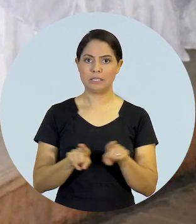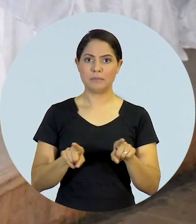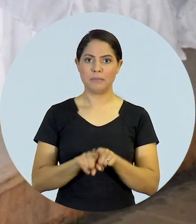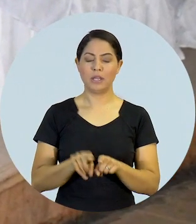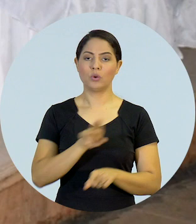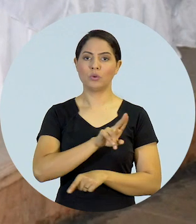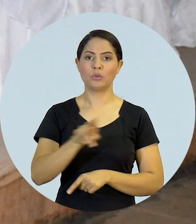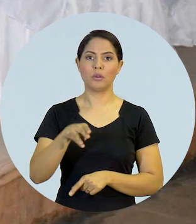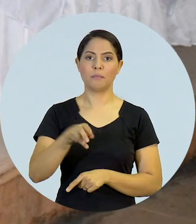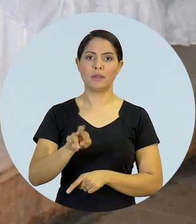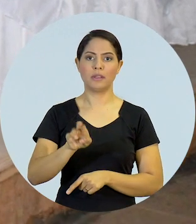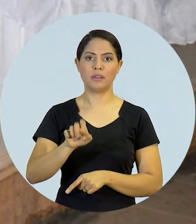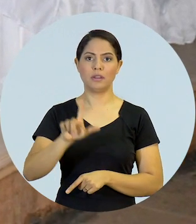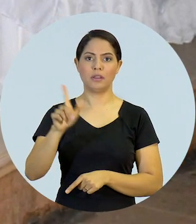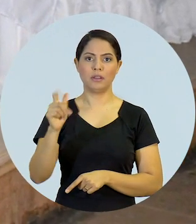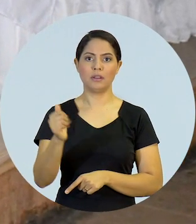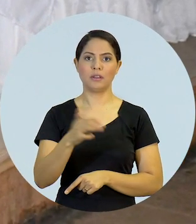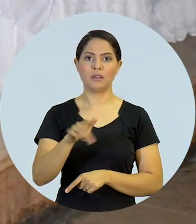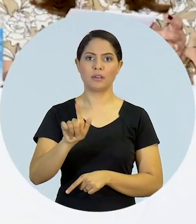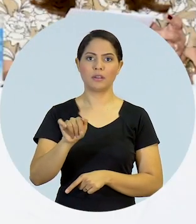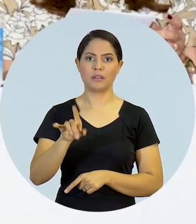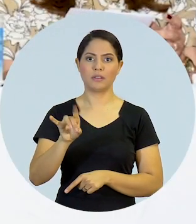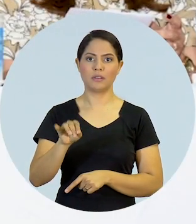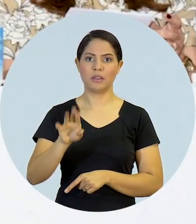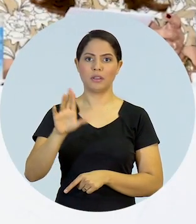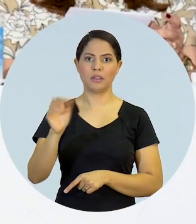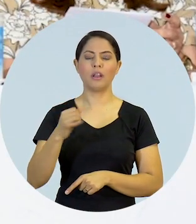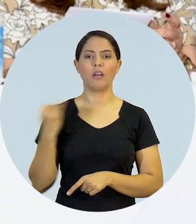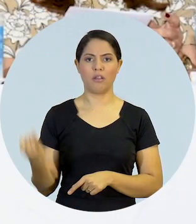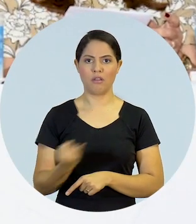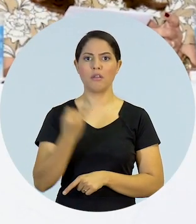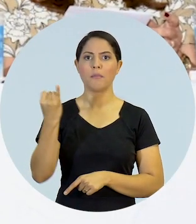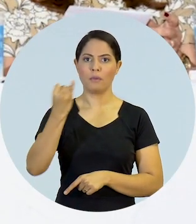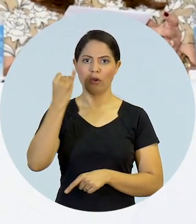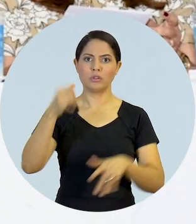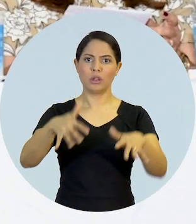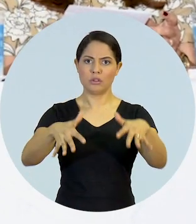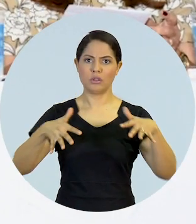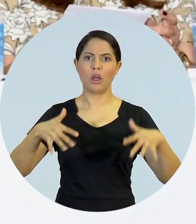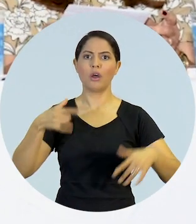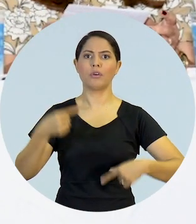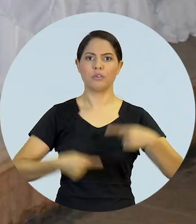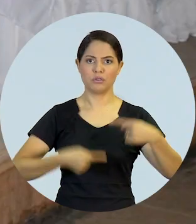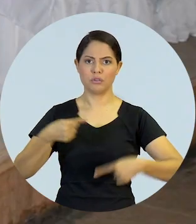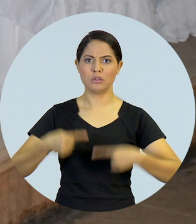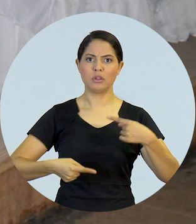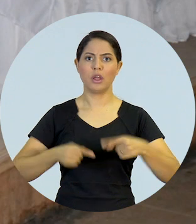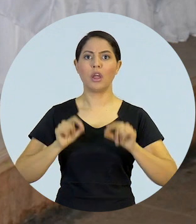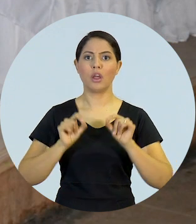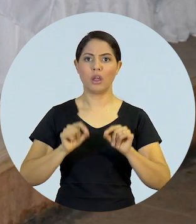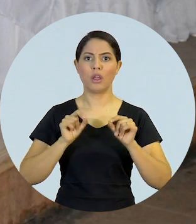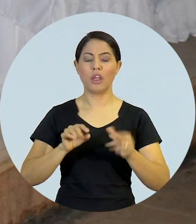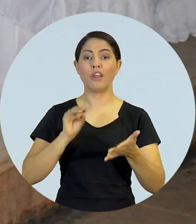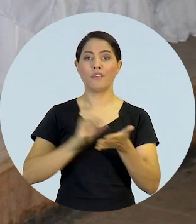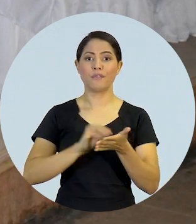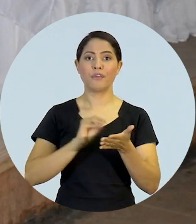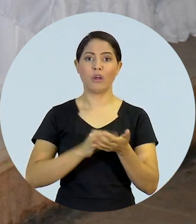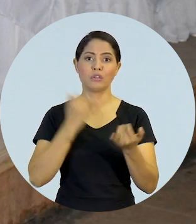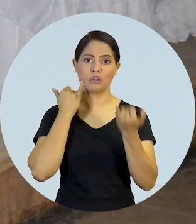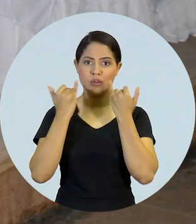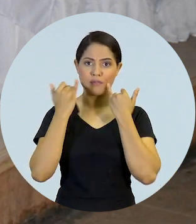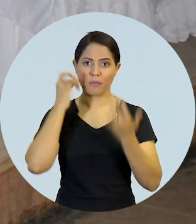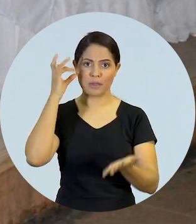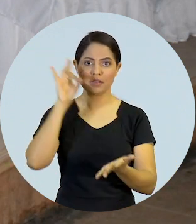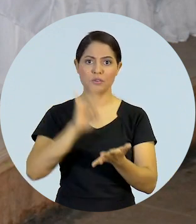Gadelha, presidente da Comissão Nacional de Direito Ambiental, também participou da audiência. Durante o debate, a falta de informações